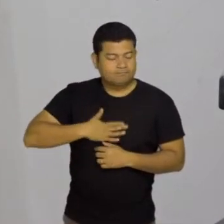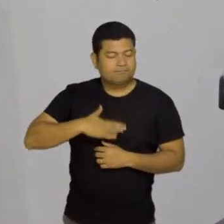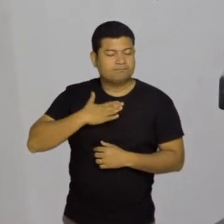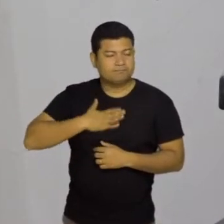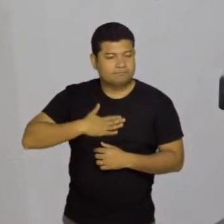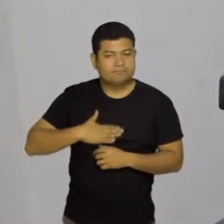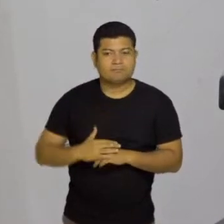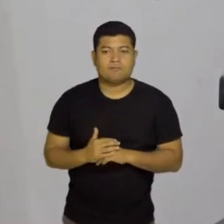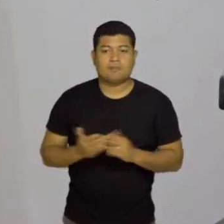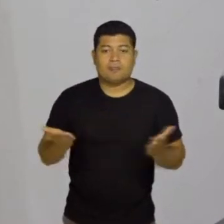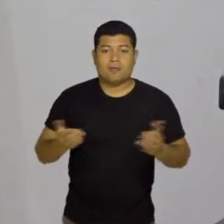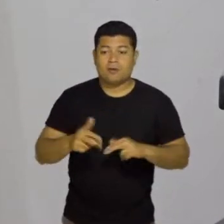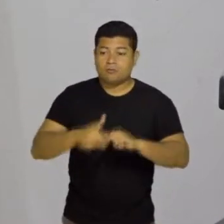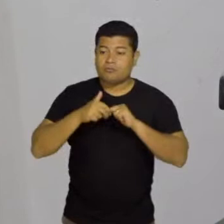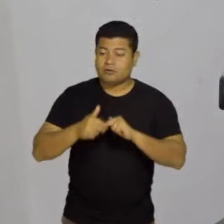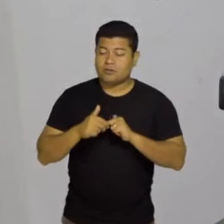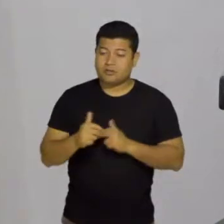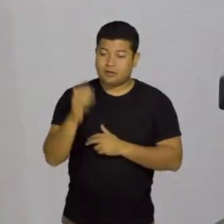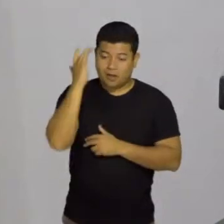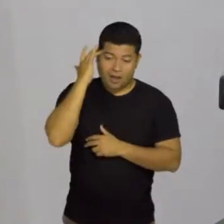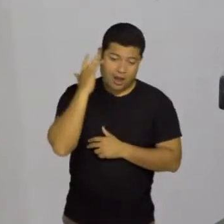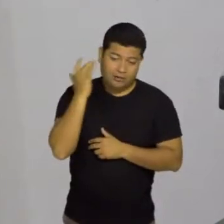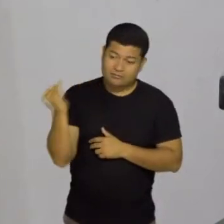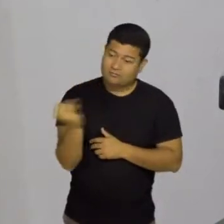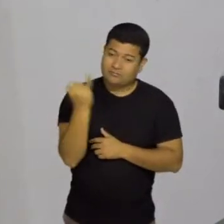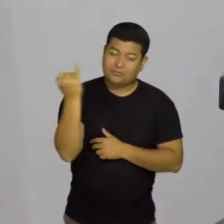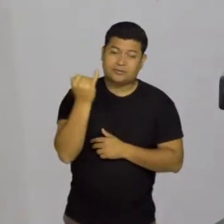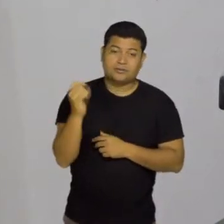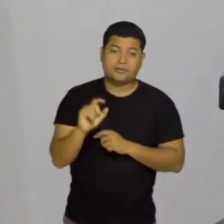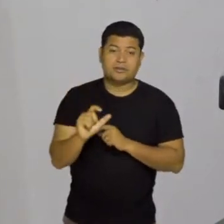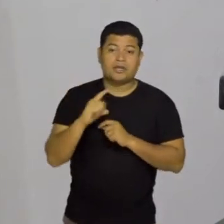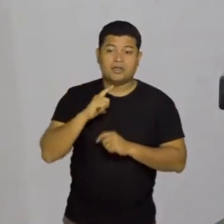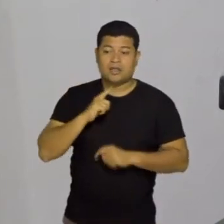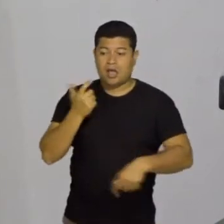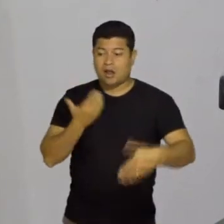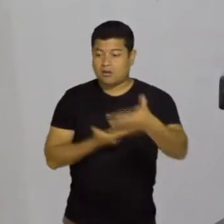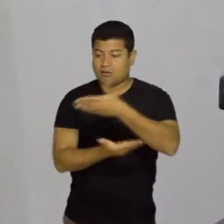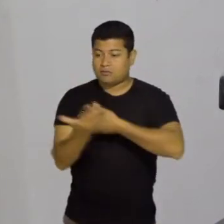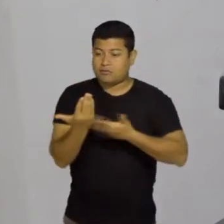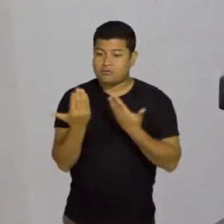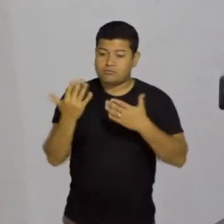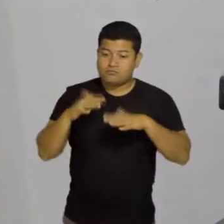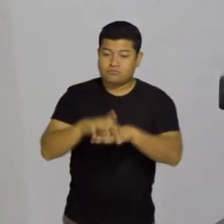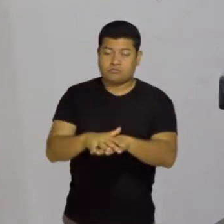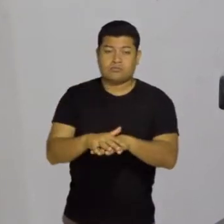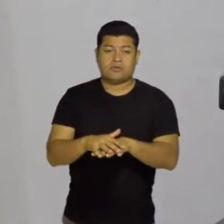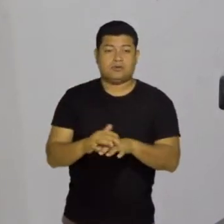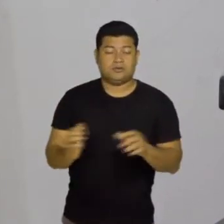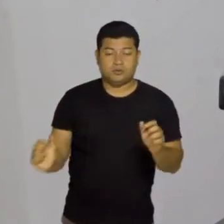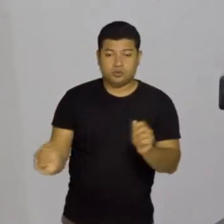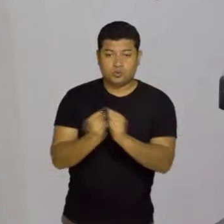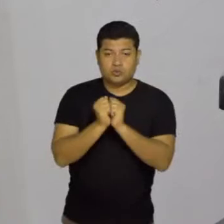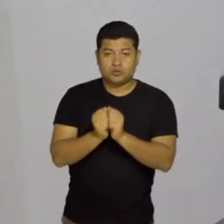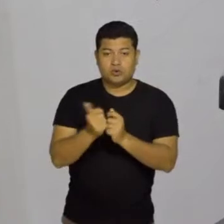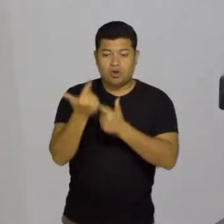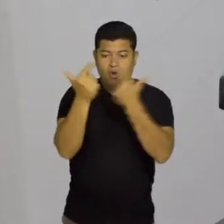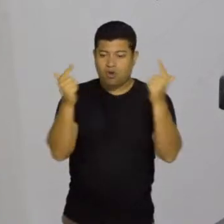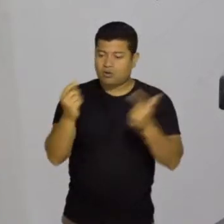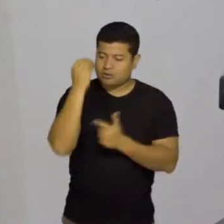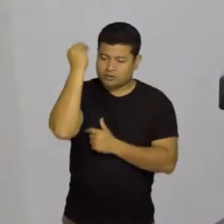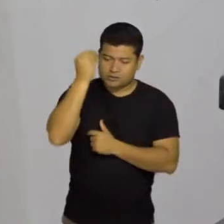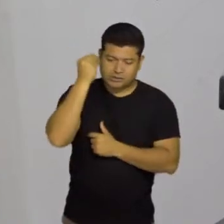acho muito importante essa integração mesmo com outras experiências